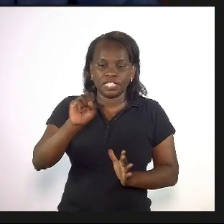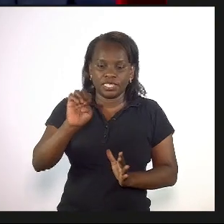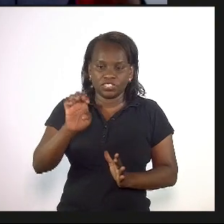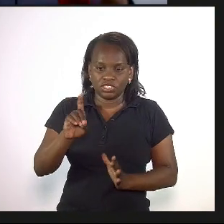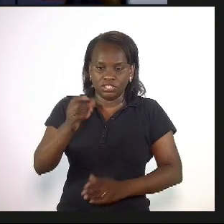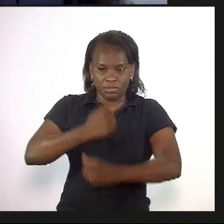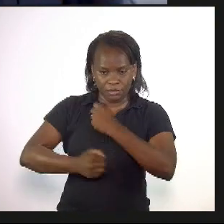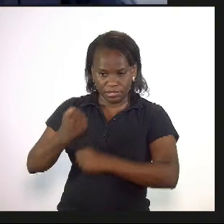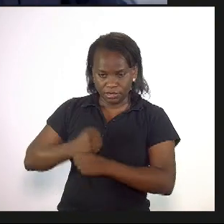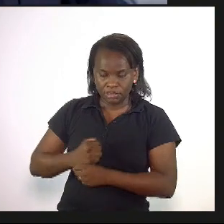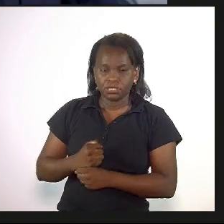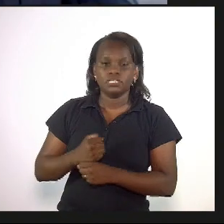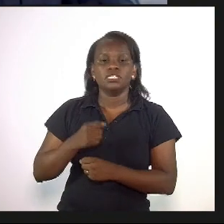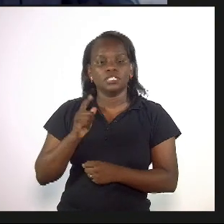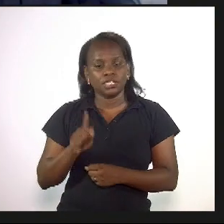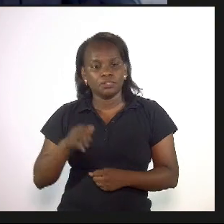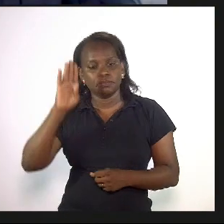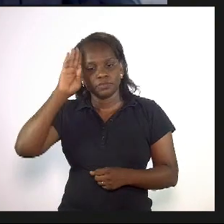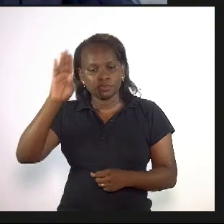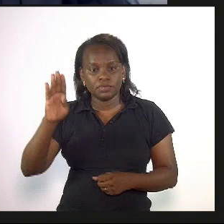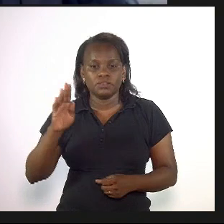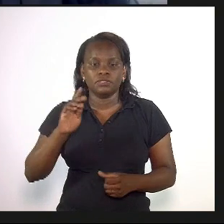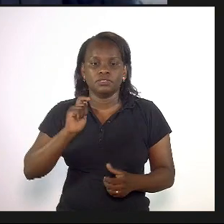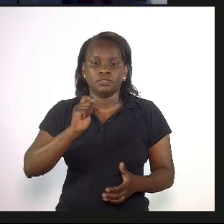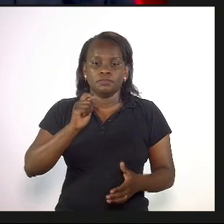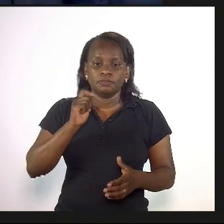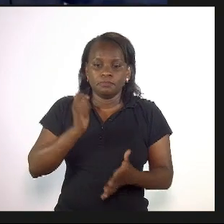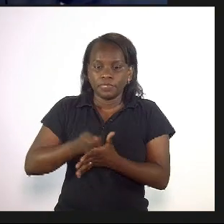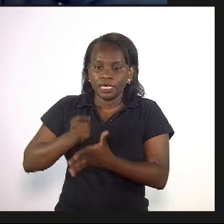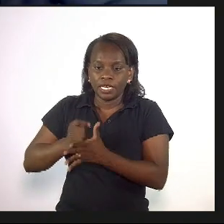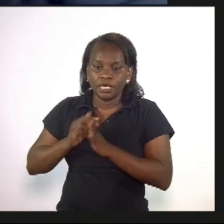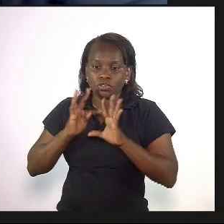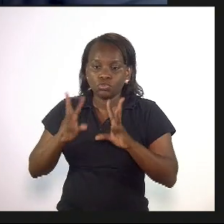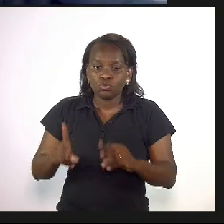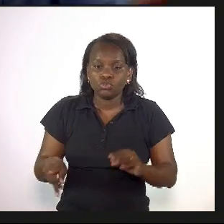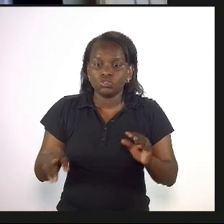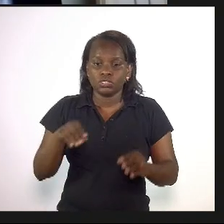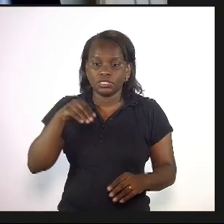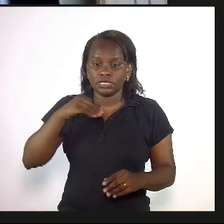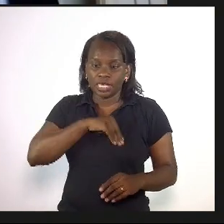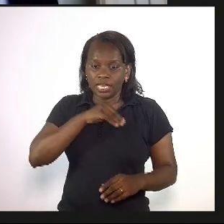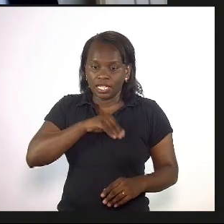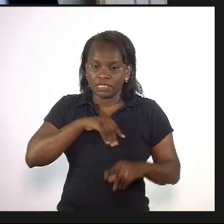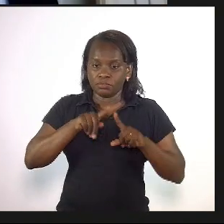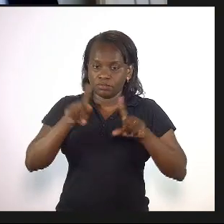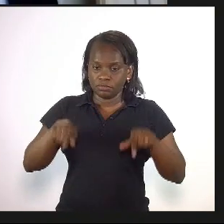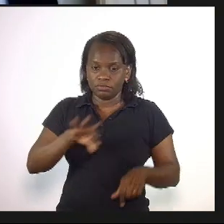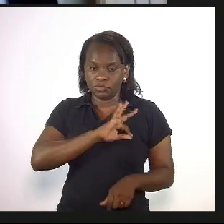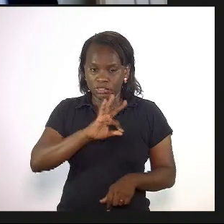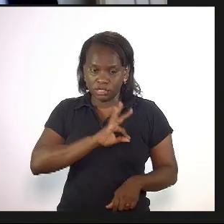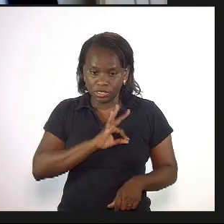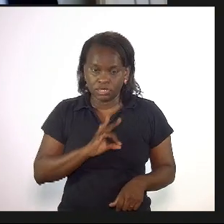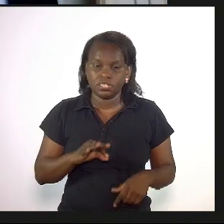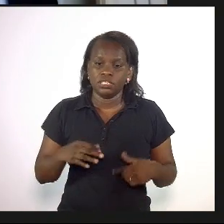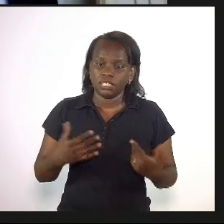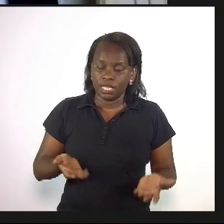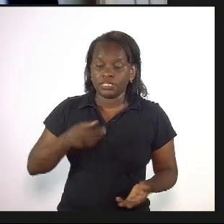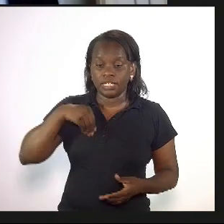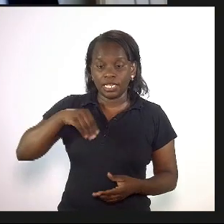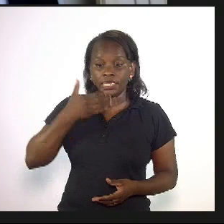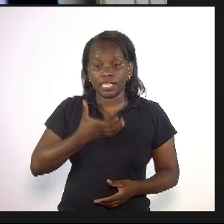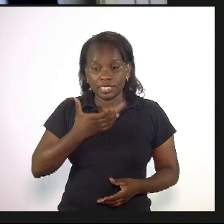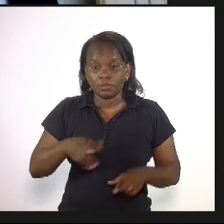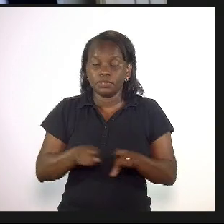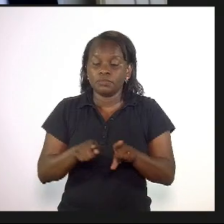passado foram basicamente para conseguir fechar a folha da Polícia Militar no que tange ao salário de dezembro